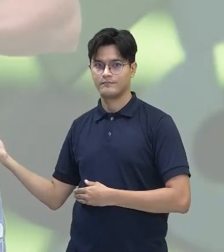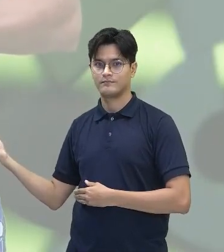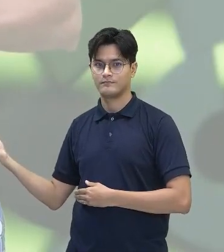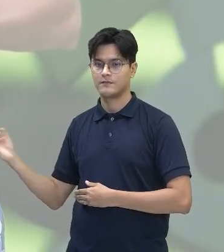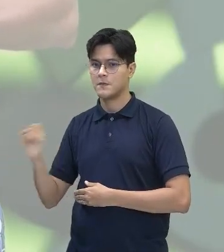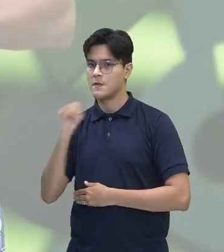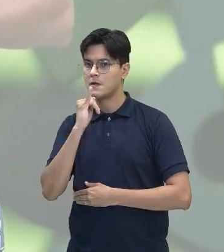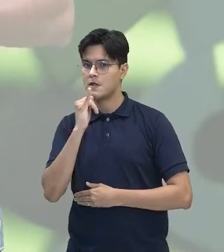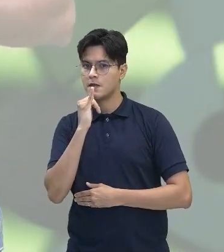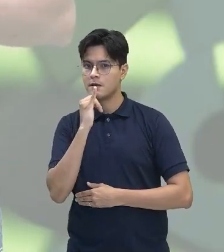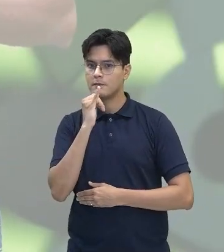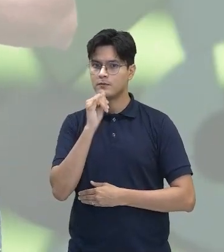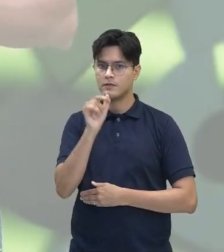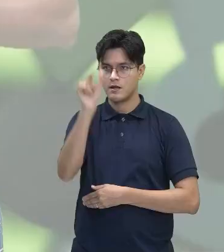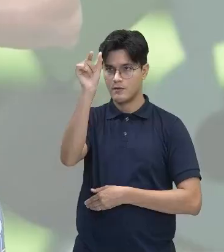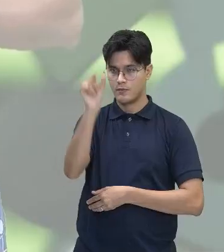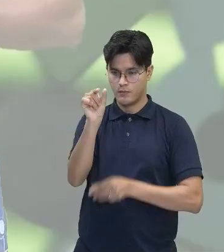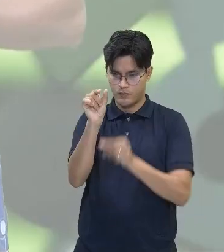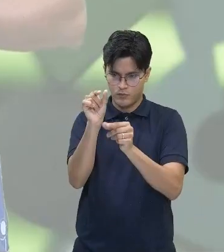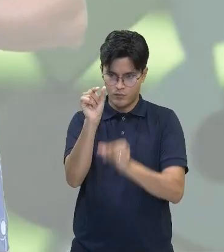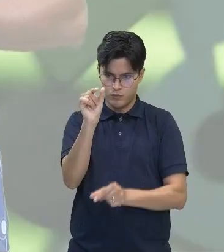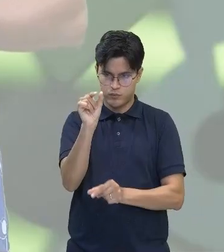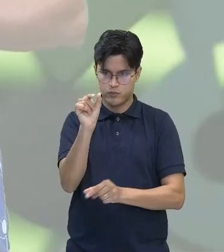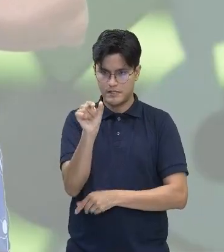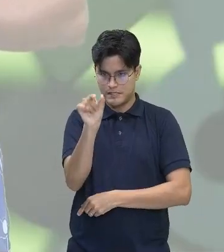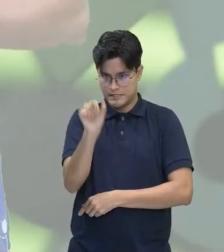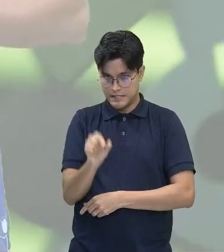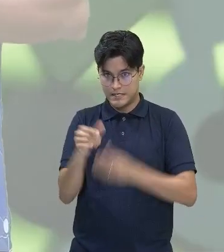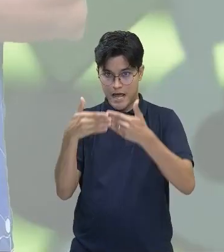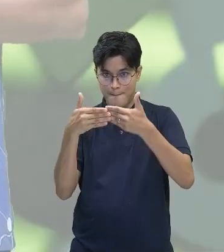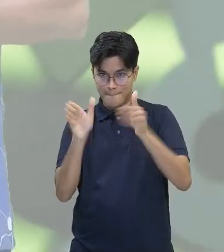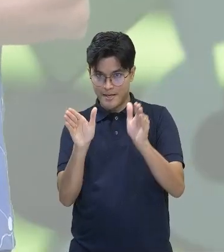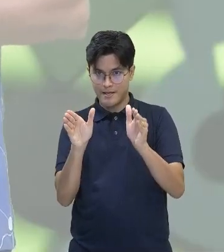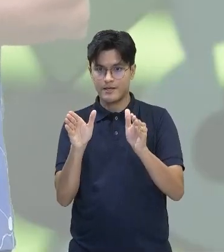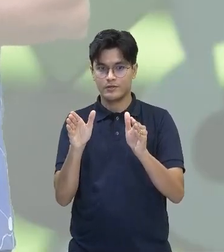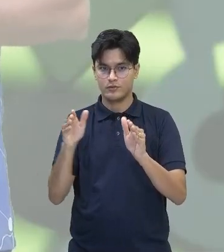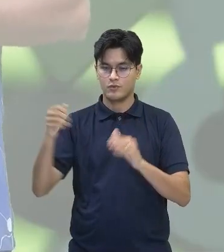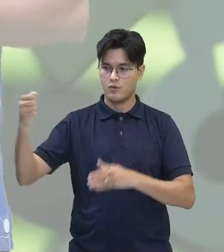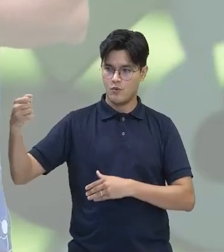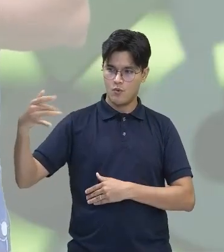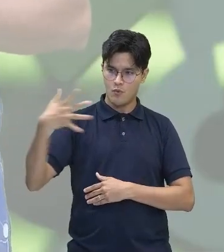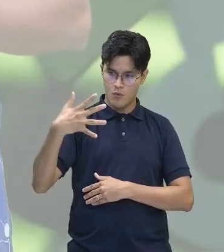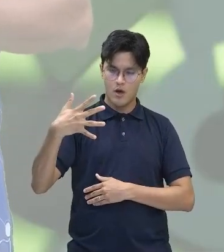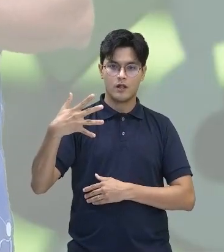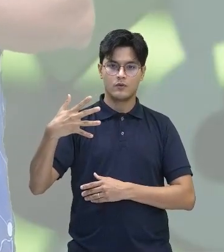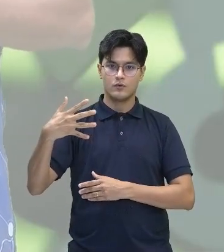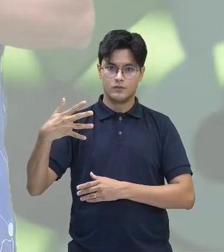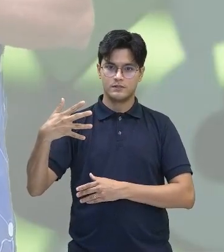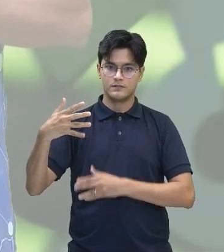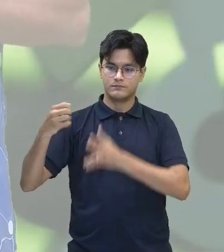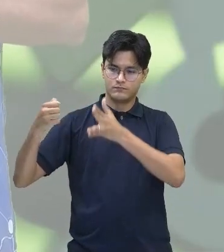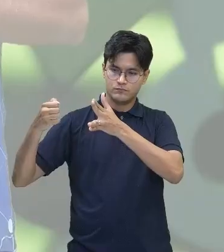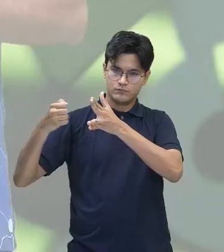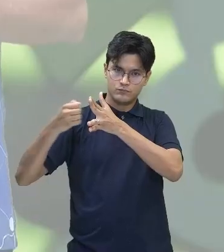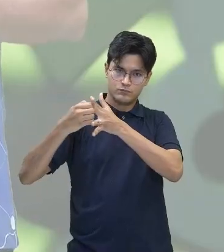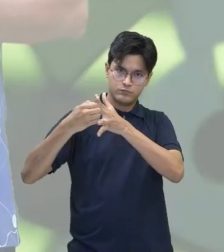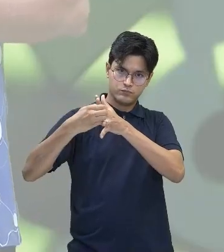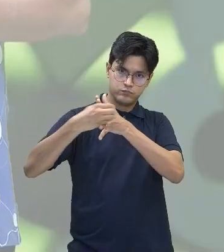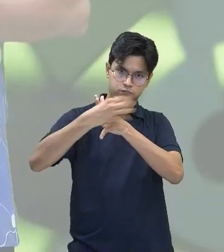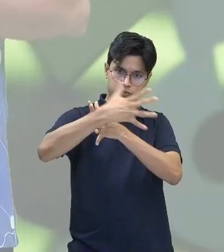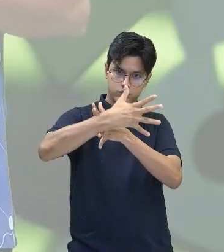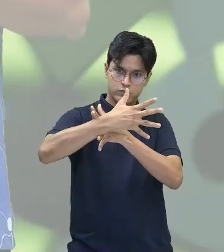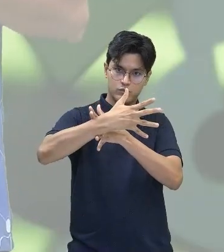Veja só, nós temos uma emissão ondulatória aqui, né, passando por uma fenda, né, e veja que depois que